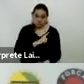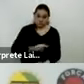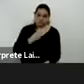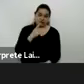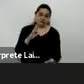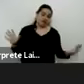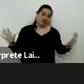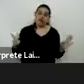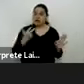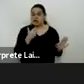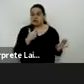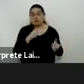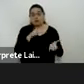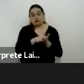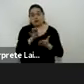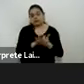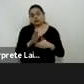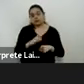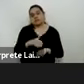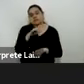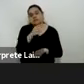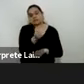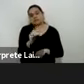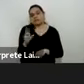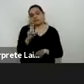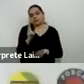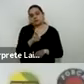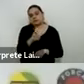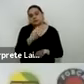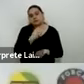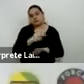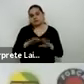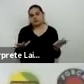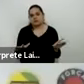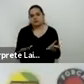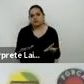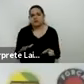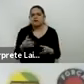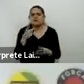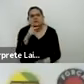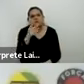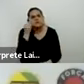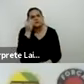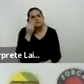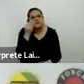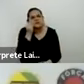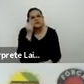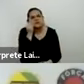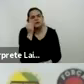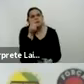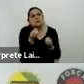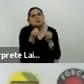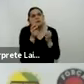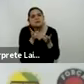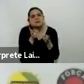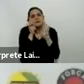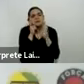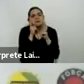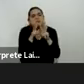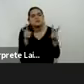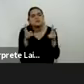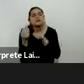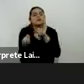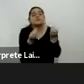impossível. Como você vê isso, João, com a sua experiência imensa? O que vai ser de nós?